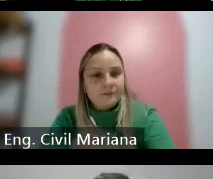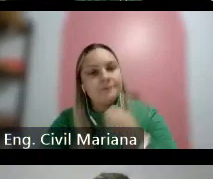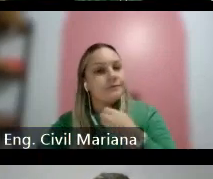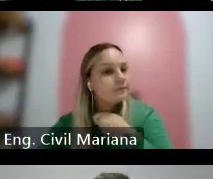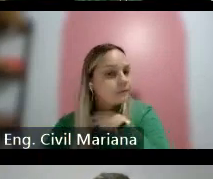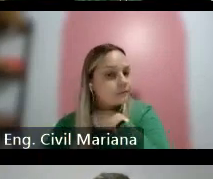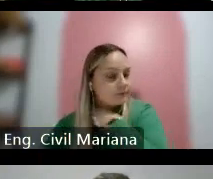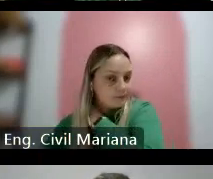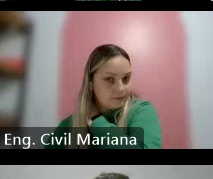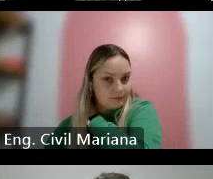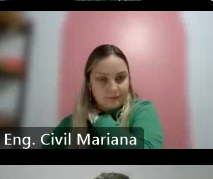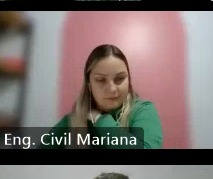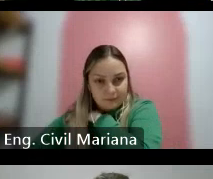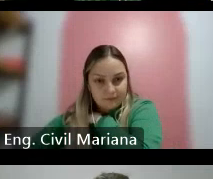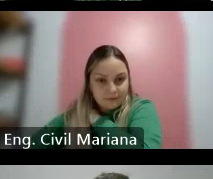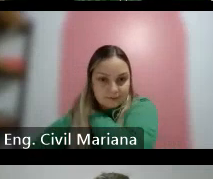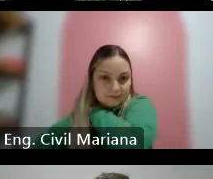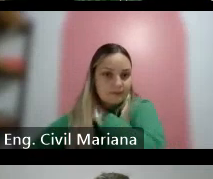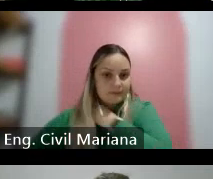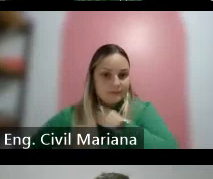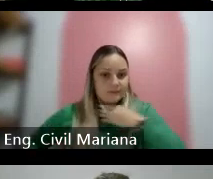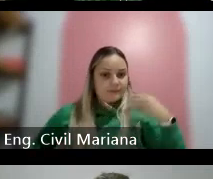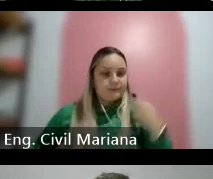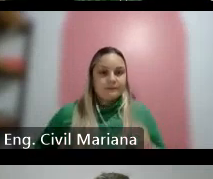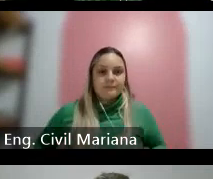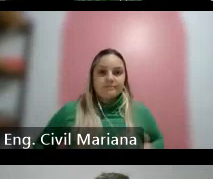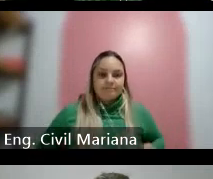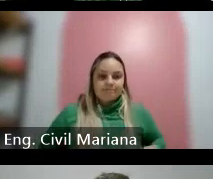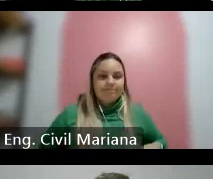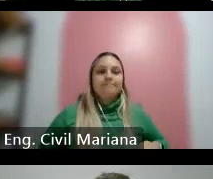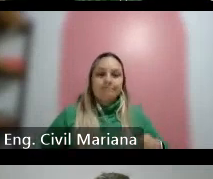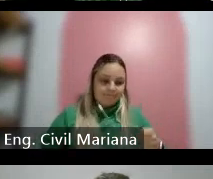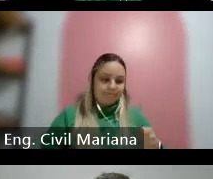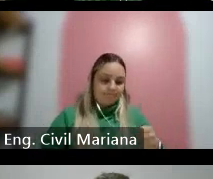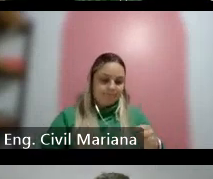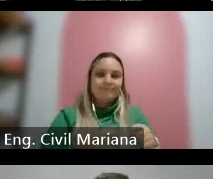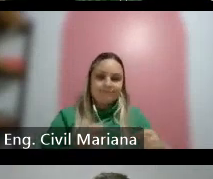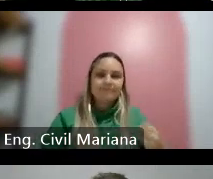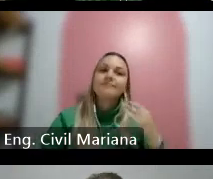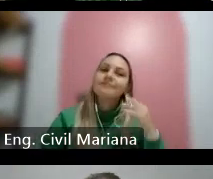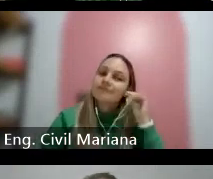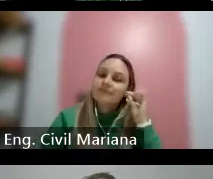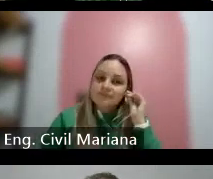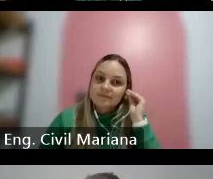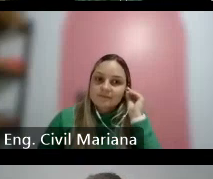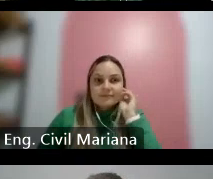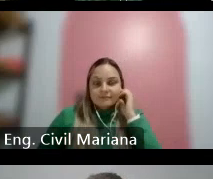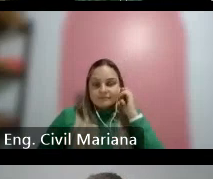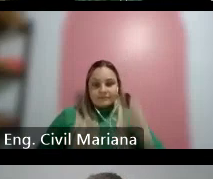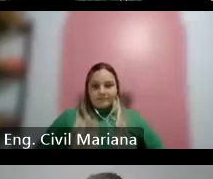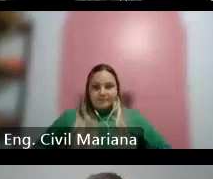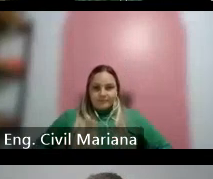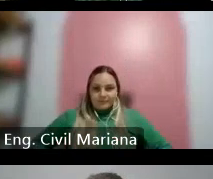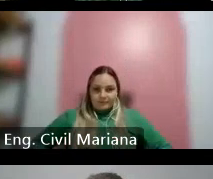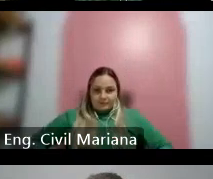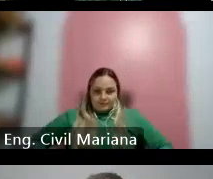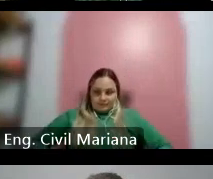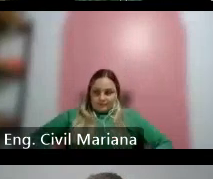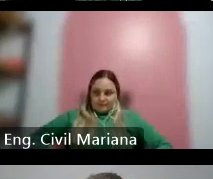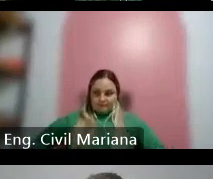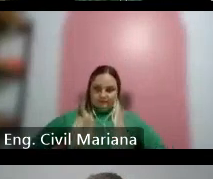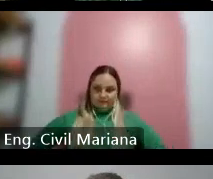que eu já passei. Devido à correria, a engenheiro, sempre tem aí um engenheiro na obra, né? Não, é raro você ir e